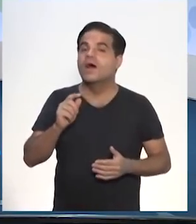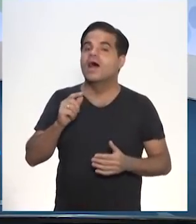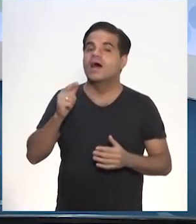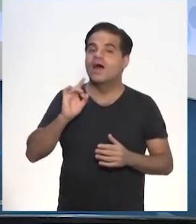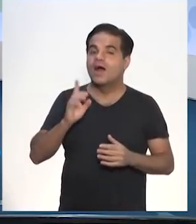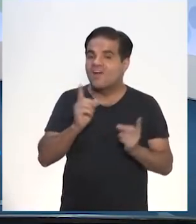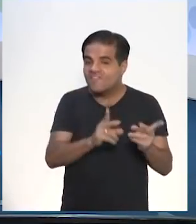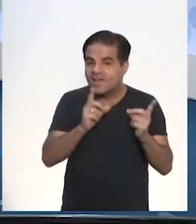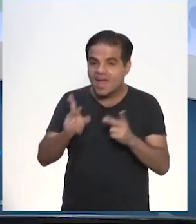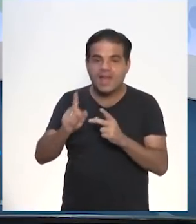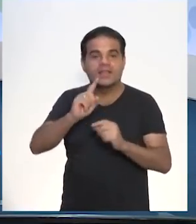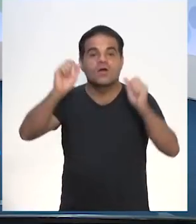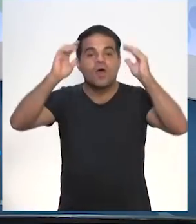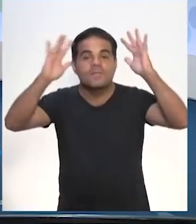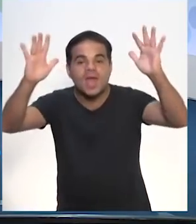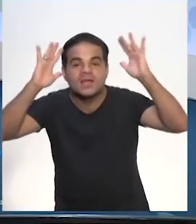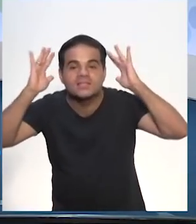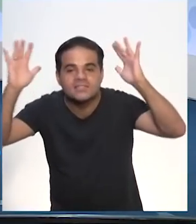vendas. Pensa aí na